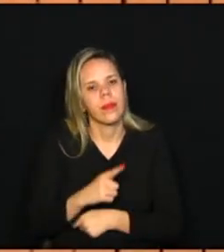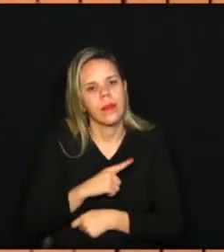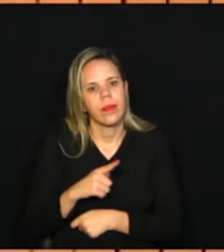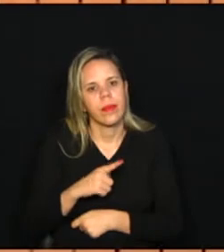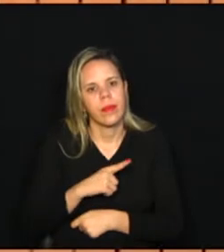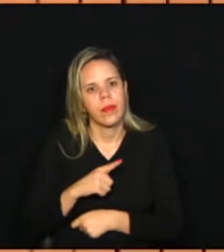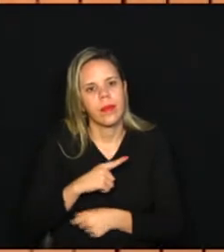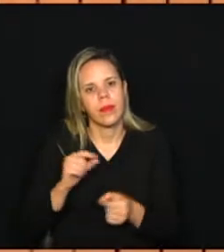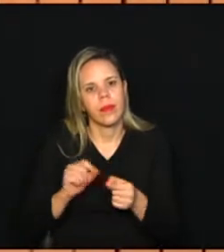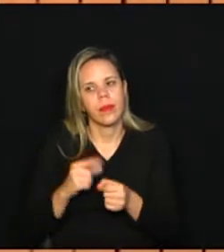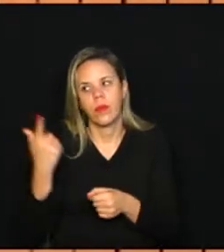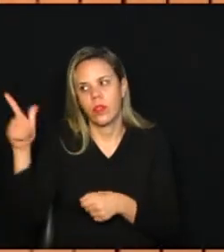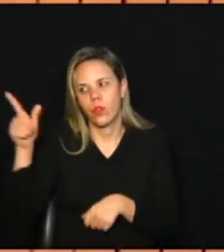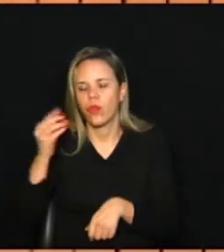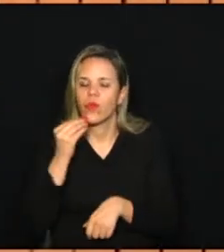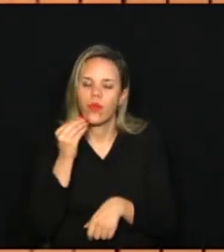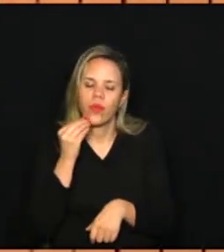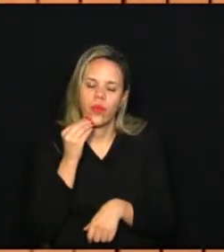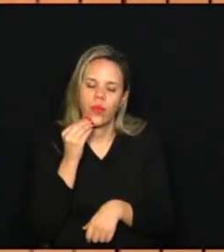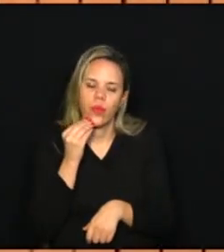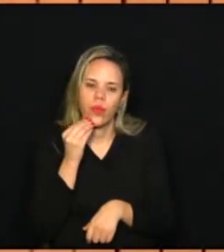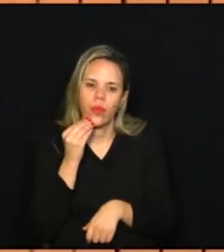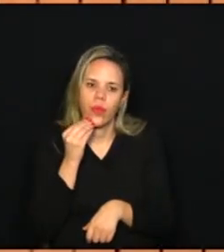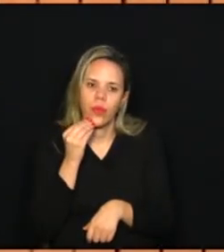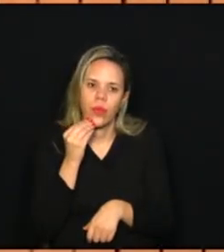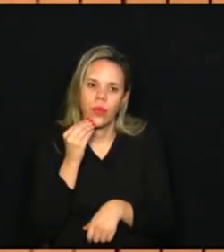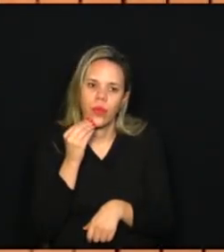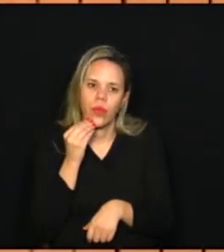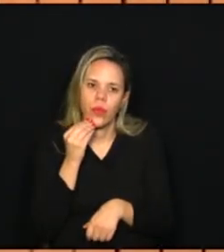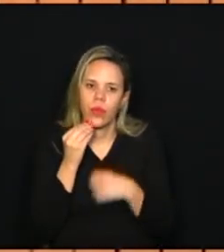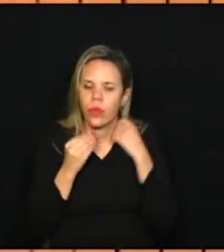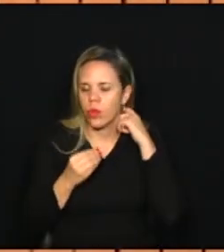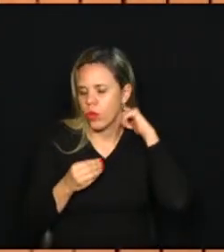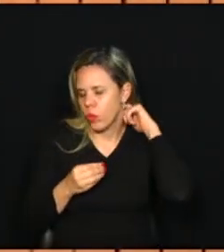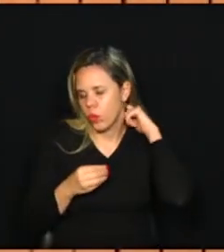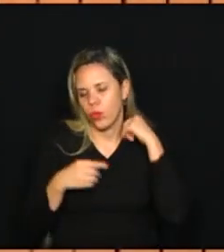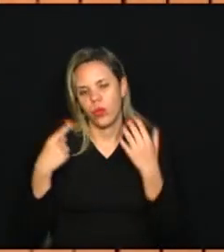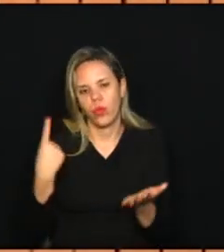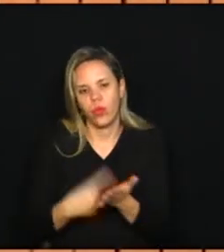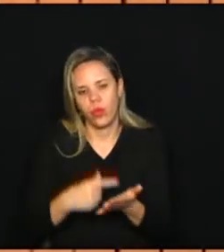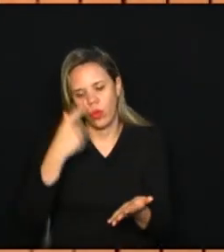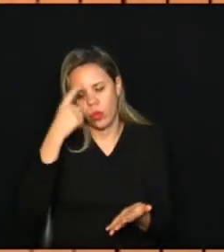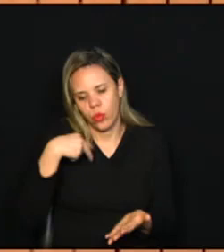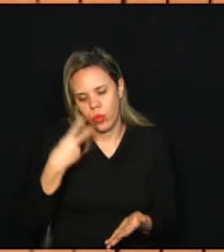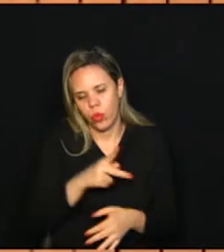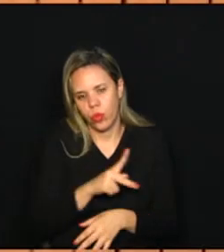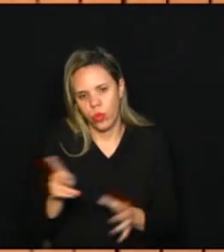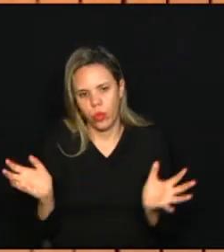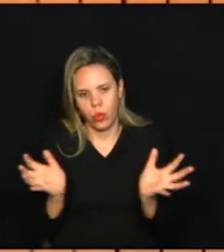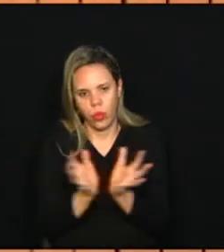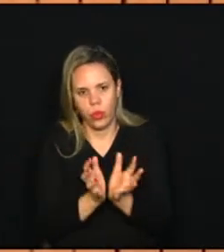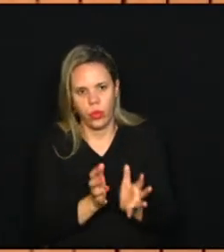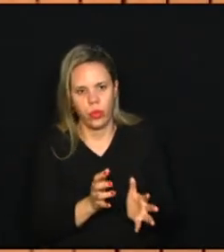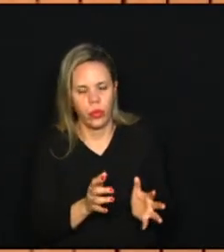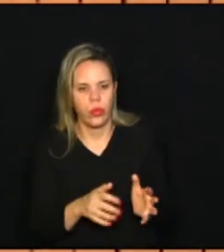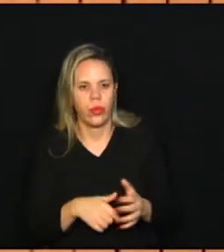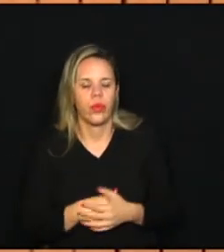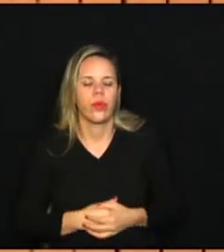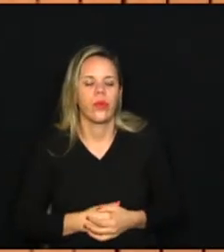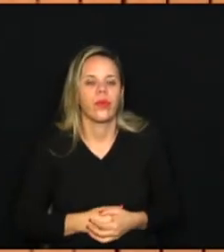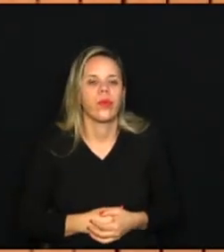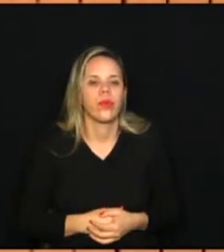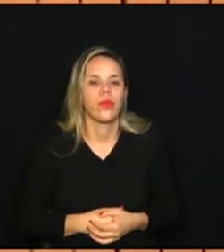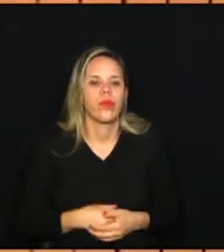que fazê-lo em outras oportunidades, mas ficou aqui, né, o compromisso desse vereador presidente dessa comissão